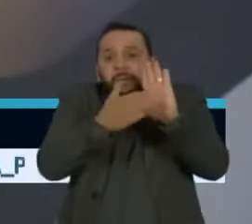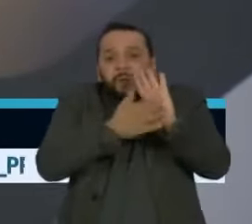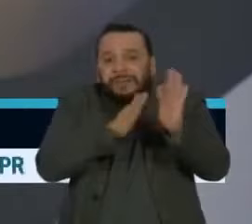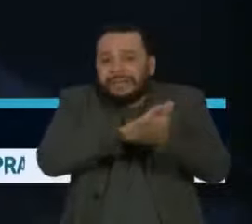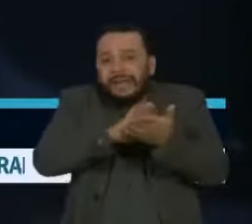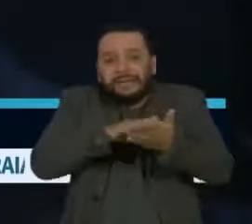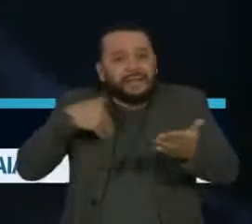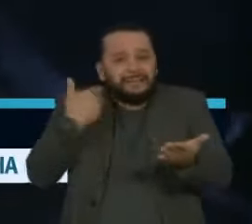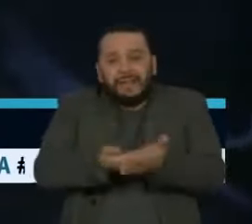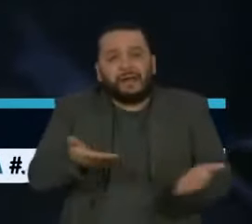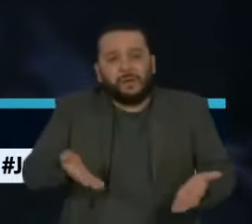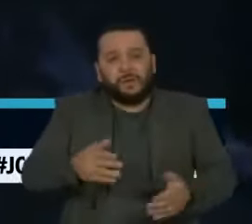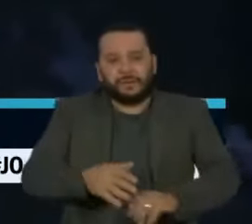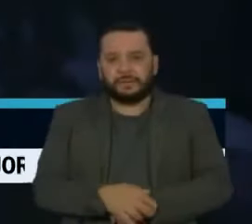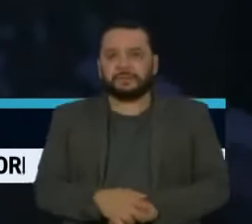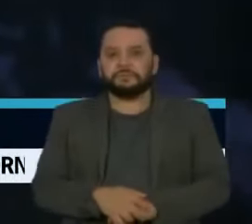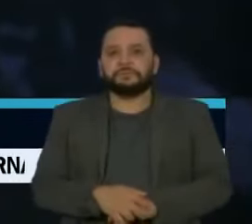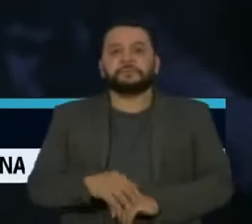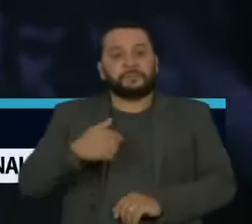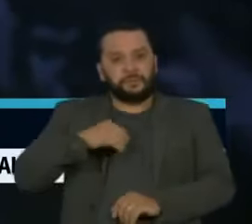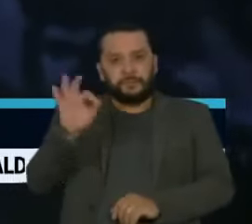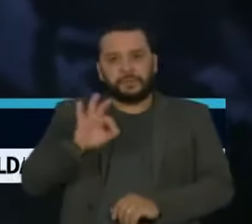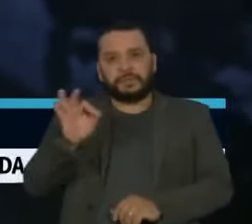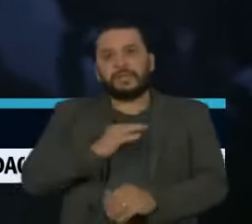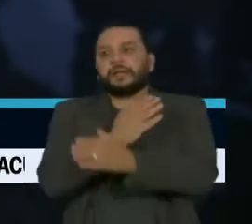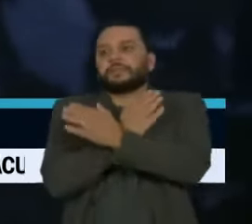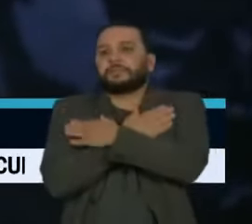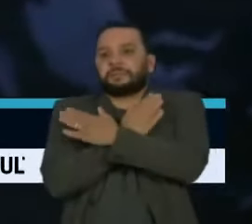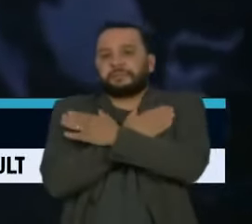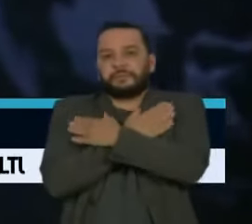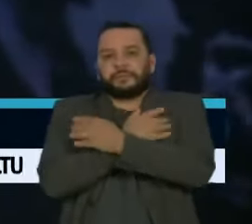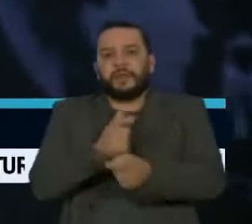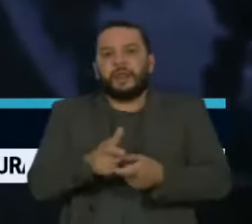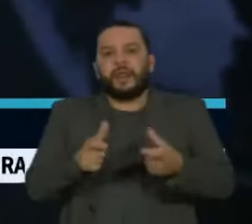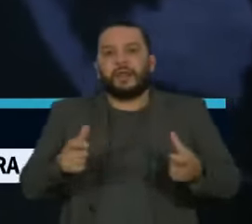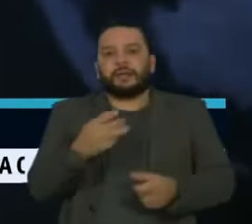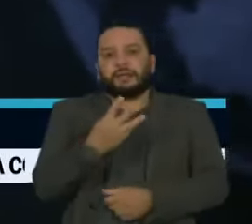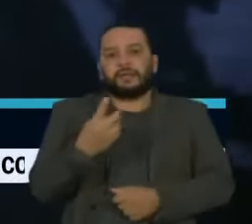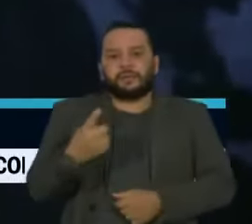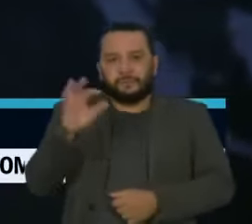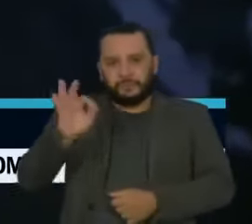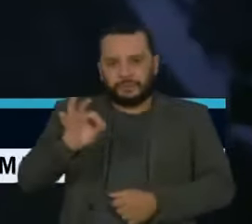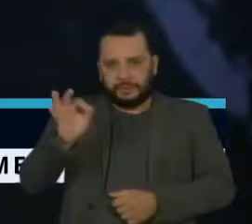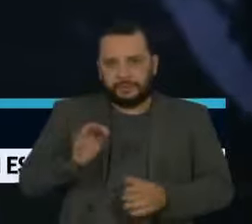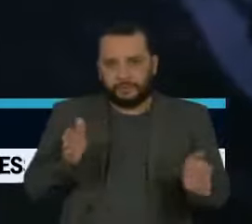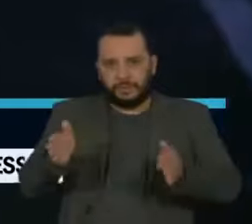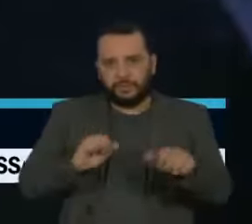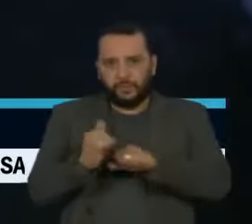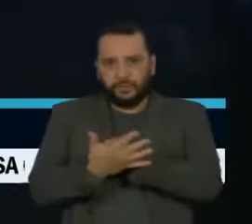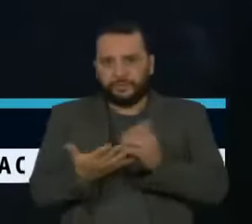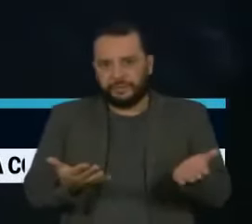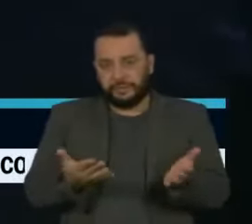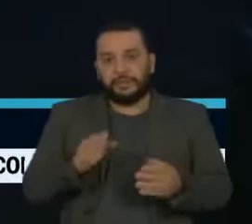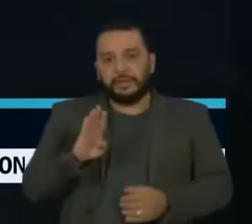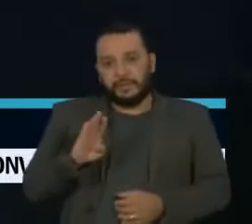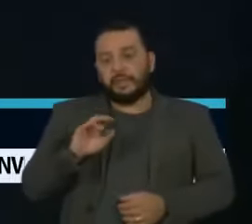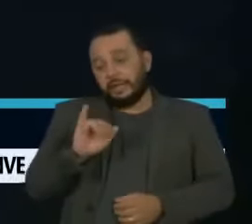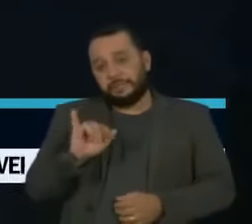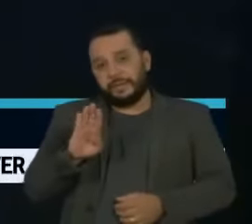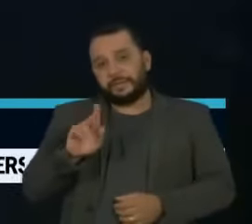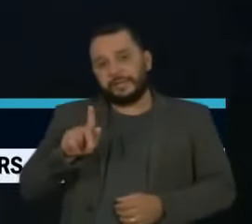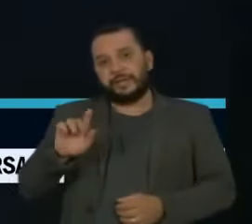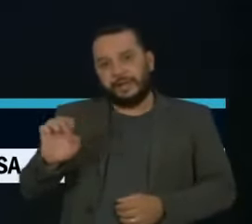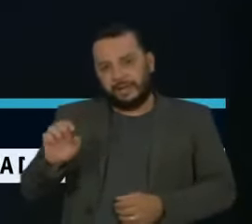Sim. A taxa de desemprego cresceu 31% durante a pandemia de Covid-19. Segundo o IBGE, o